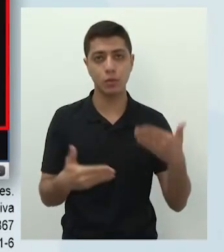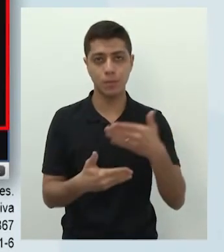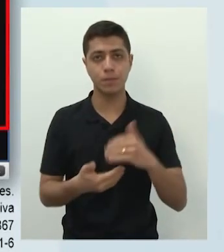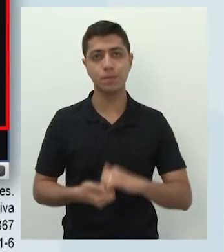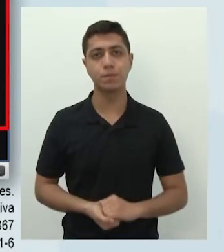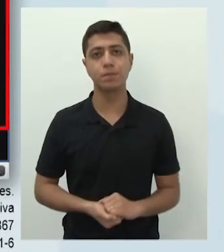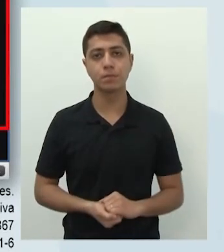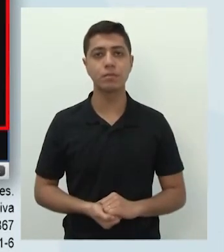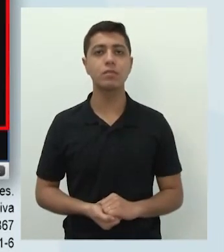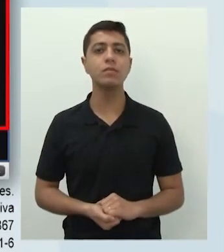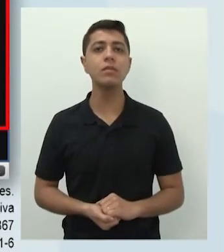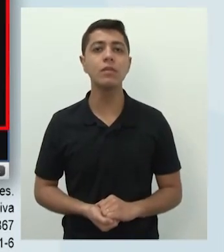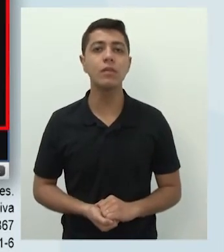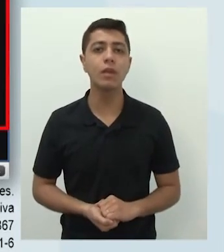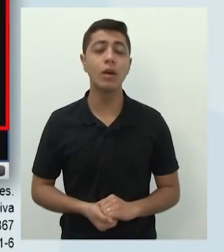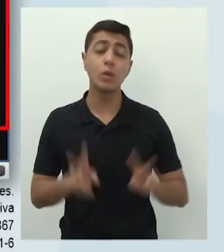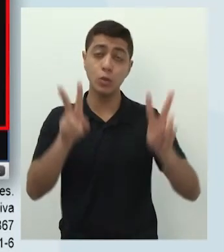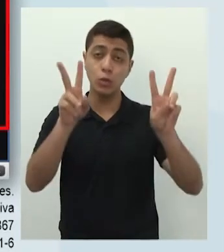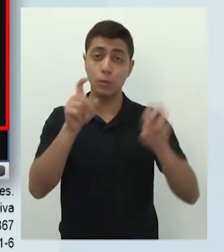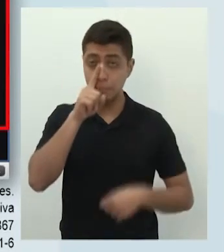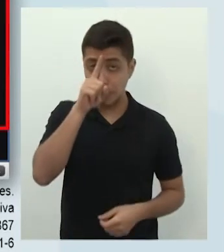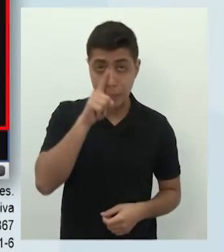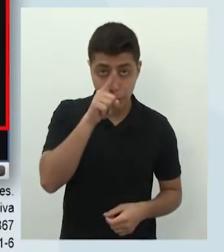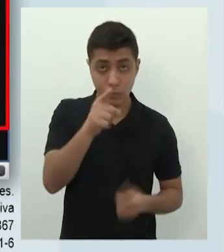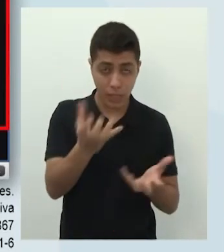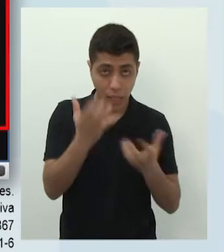O trabalho mostra, olha o número de vídeos que vai